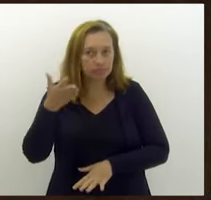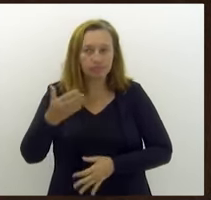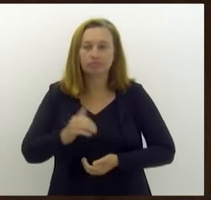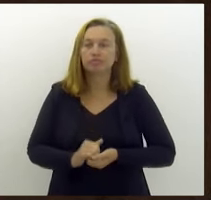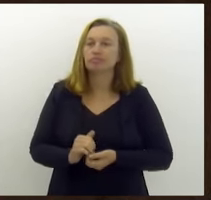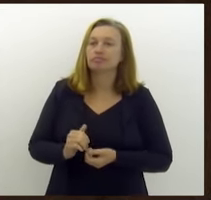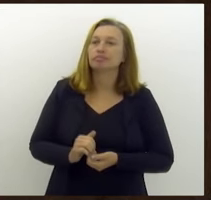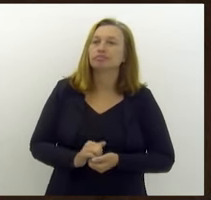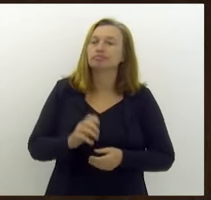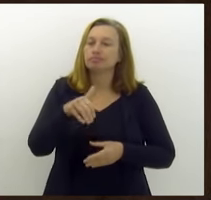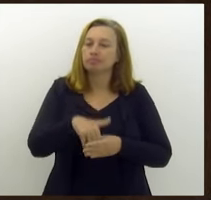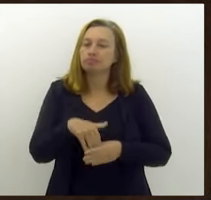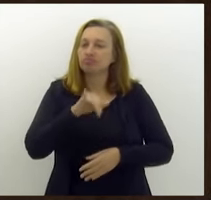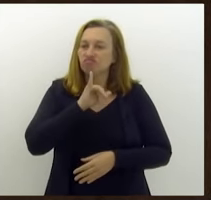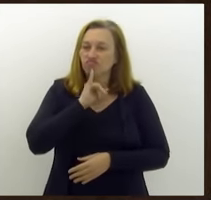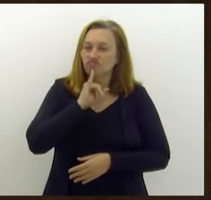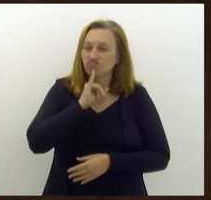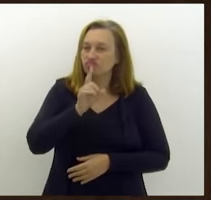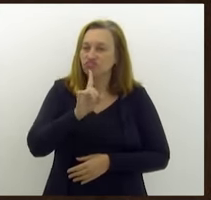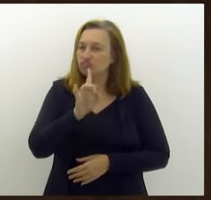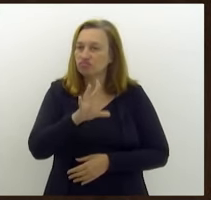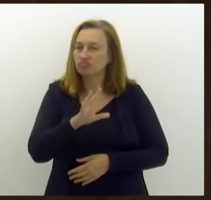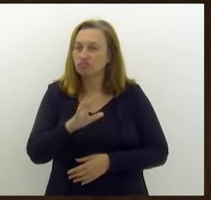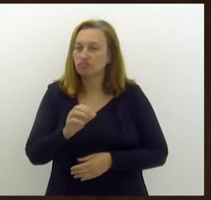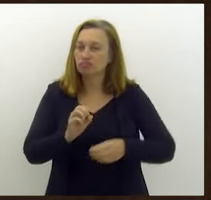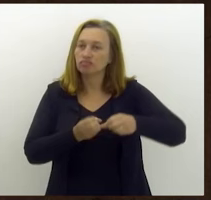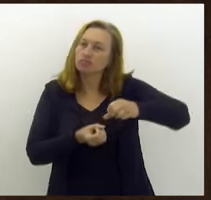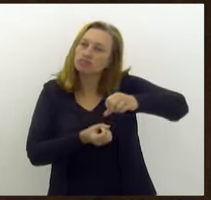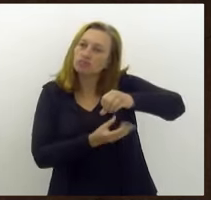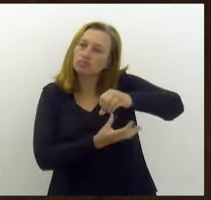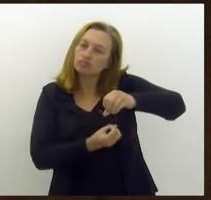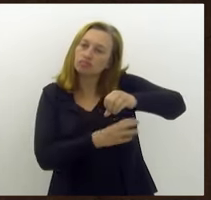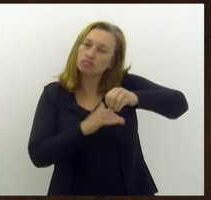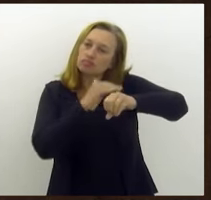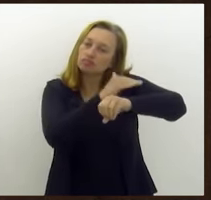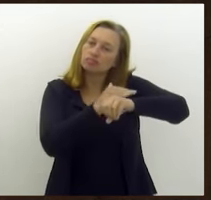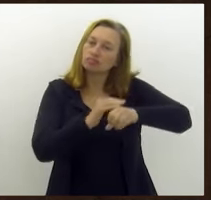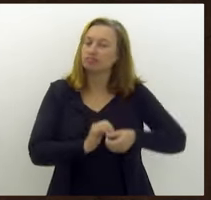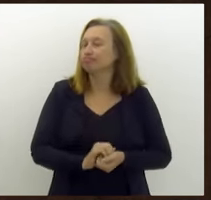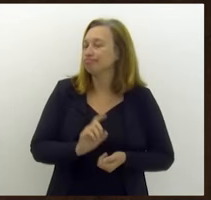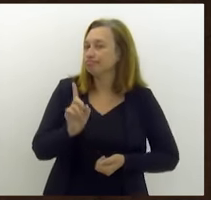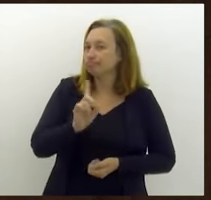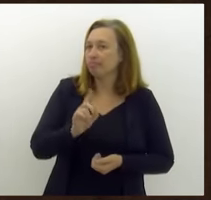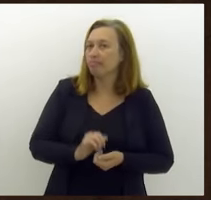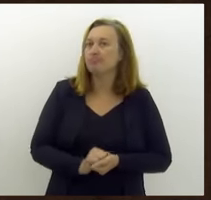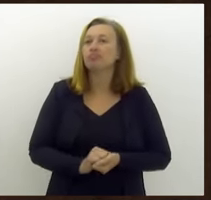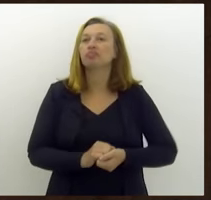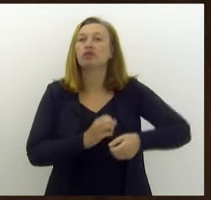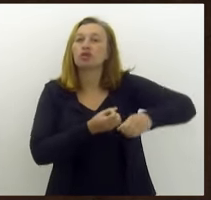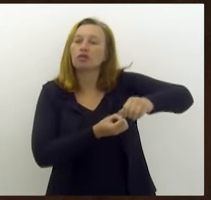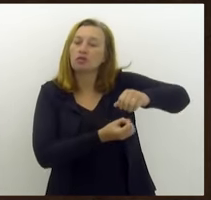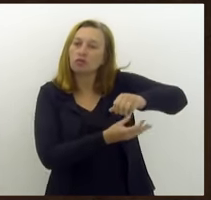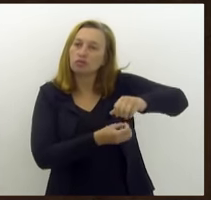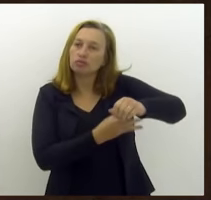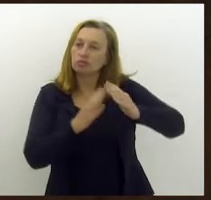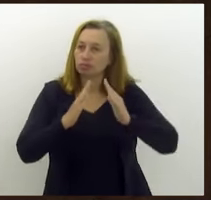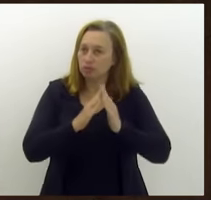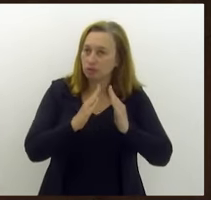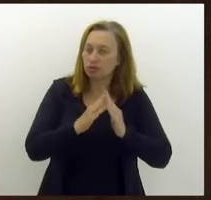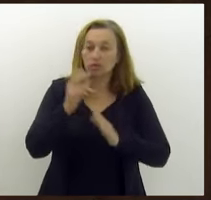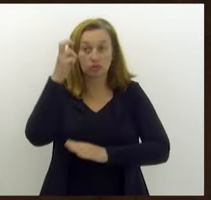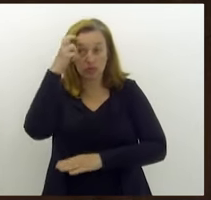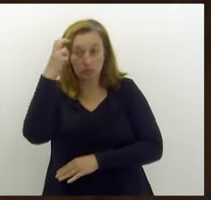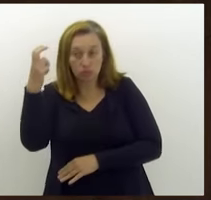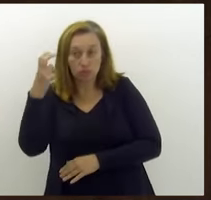votar e infelizmente não é só o fundo soberano que é alvo desse desmonte é o fundo fundo da Habitação é o fundo da